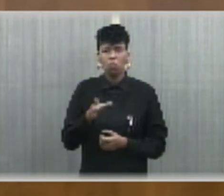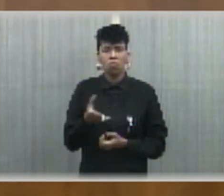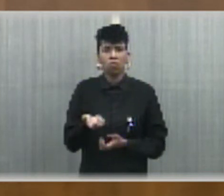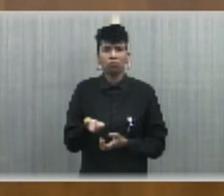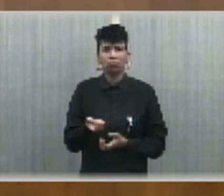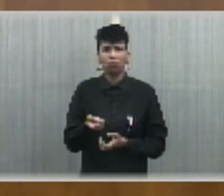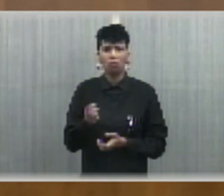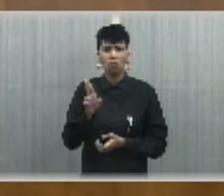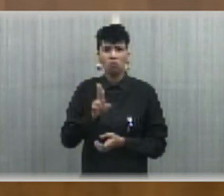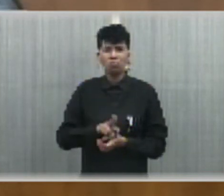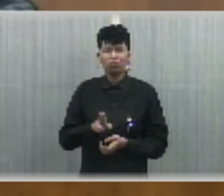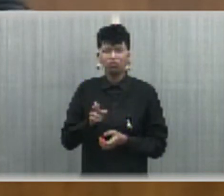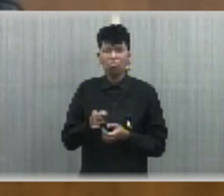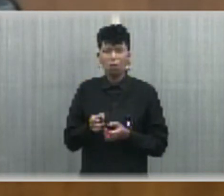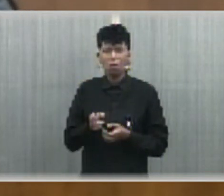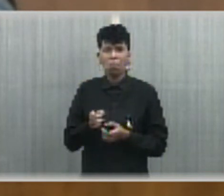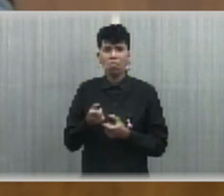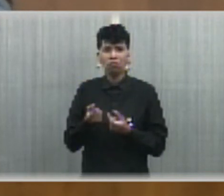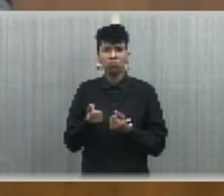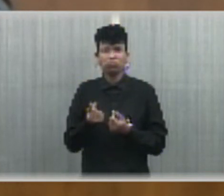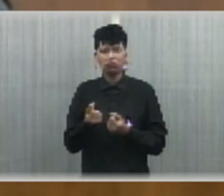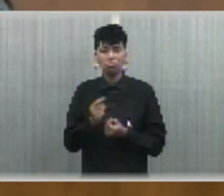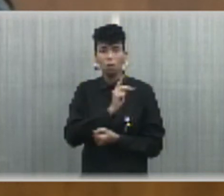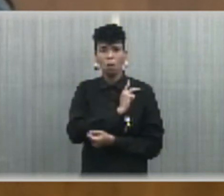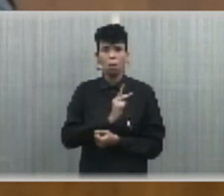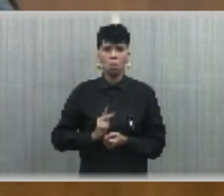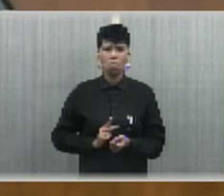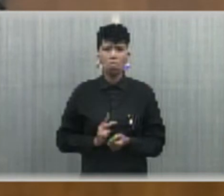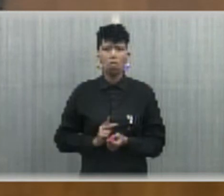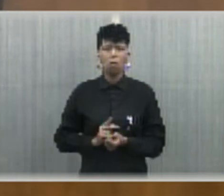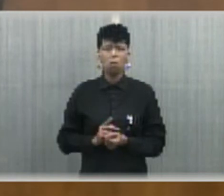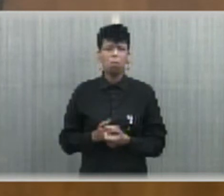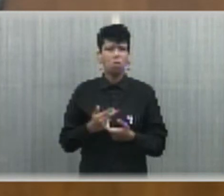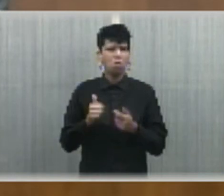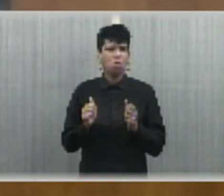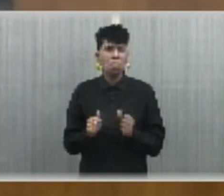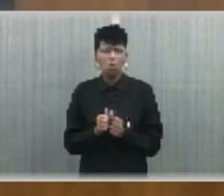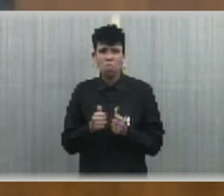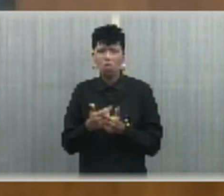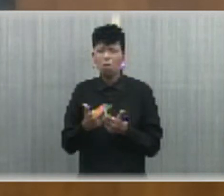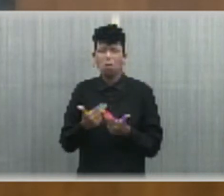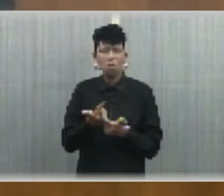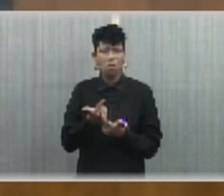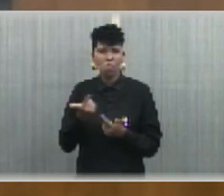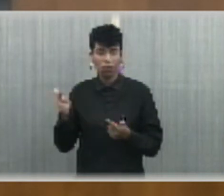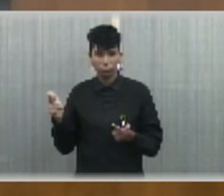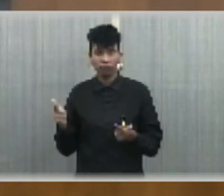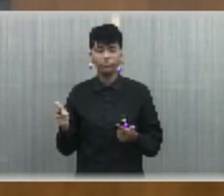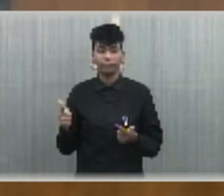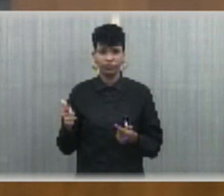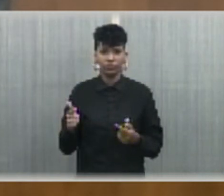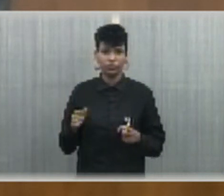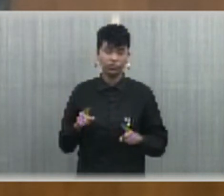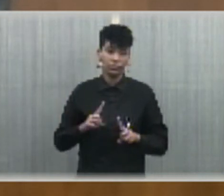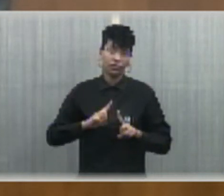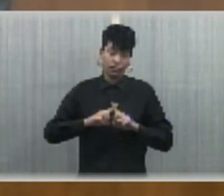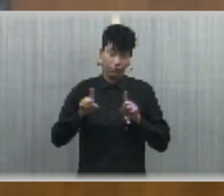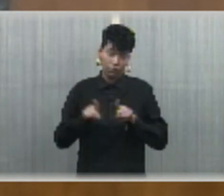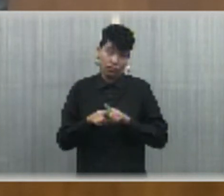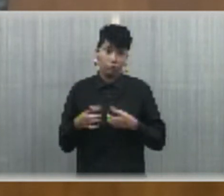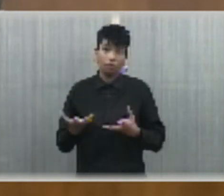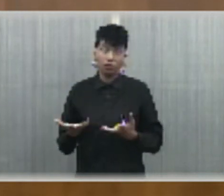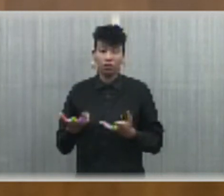público no ralo da corrupção. A efetividade, você está me entendendo, certamente seria